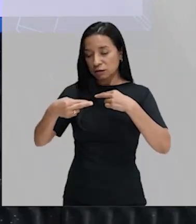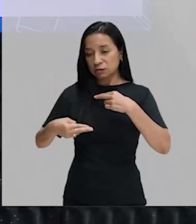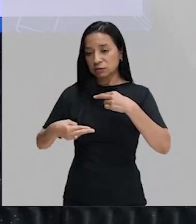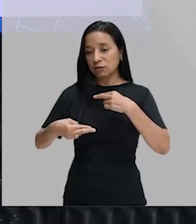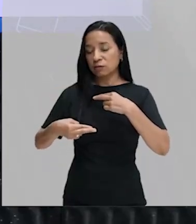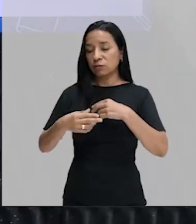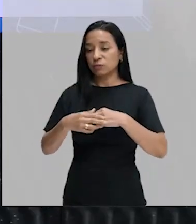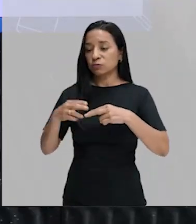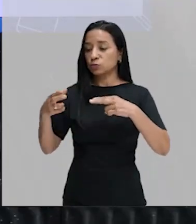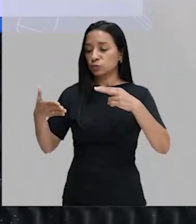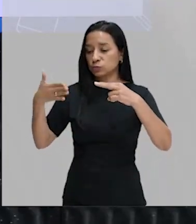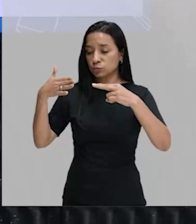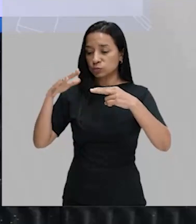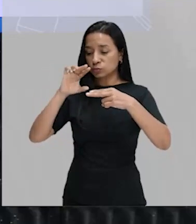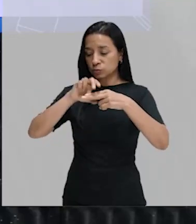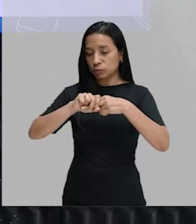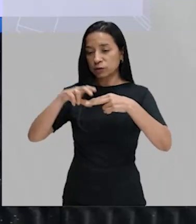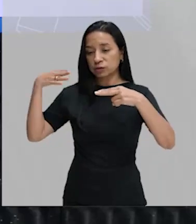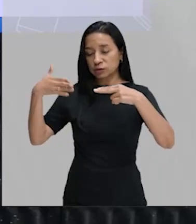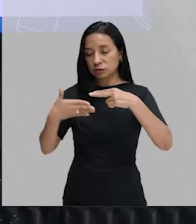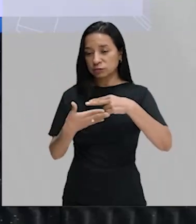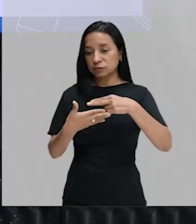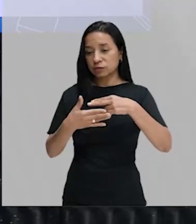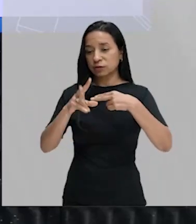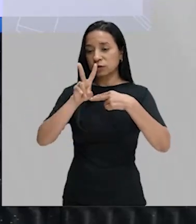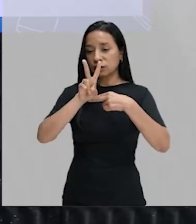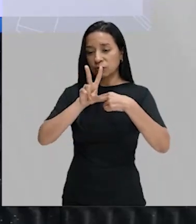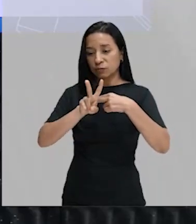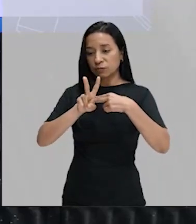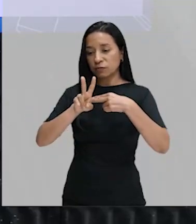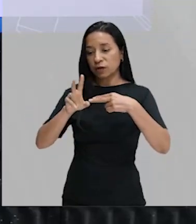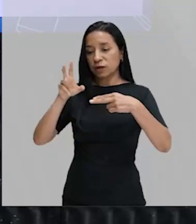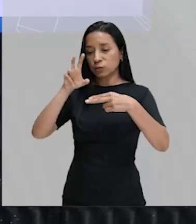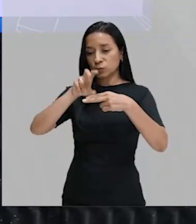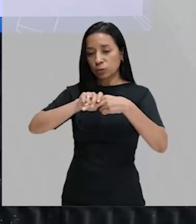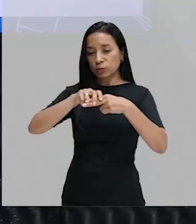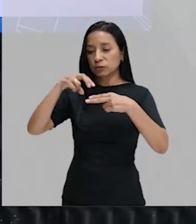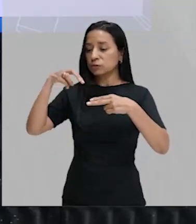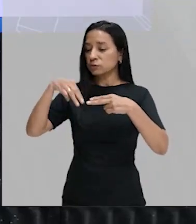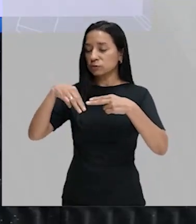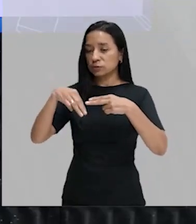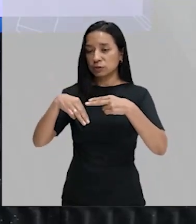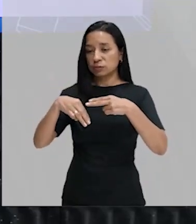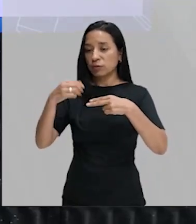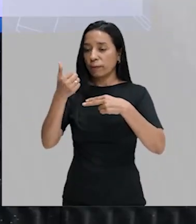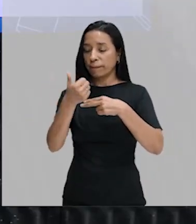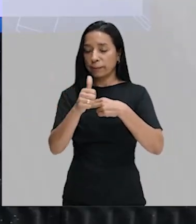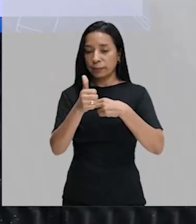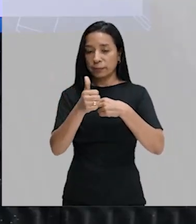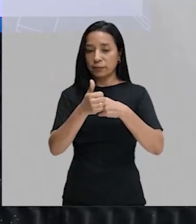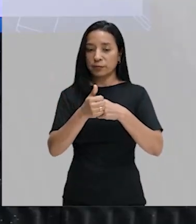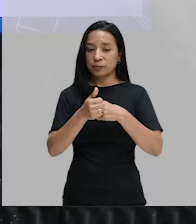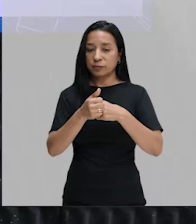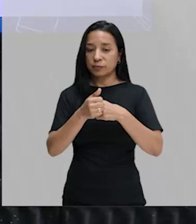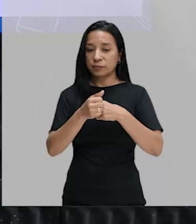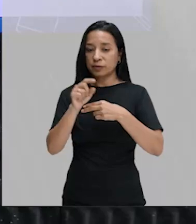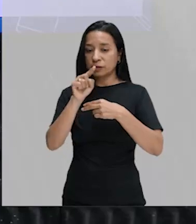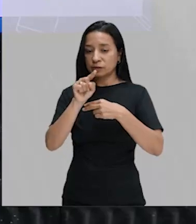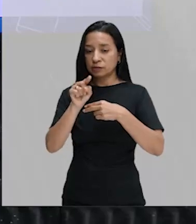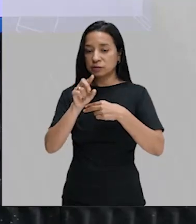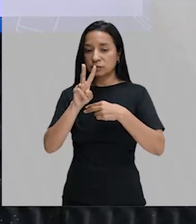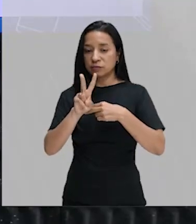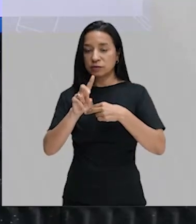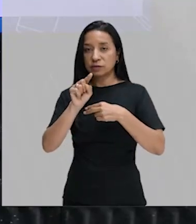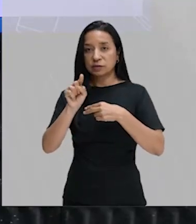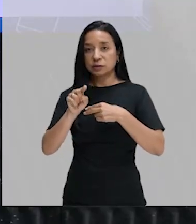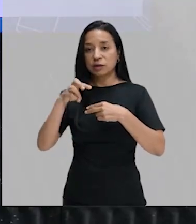sei que o V ele é dominante sobre o M. Então, o V vem primeiro, vai ficar ZV, ZM.